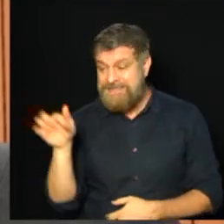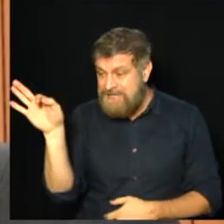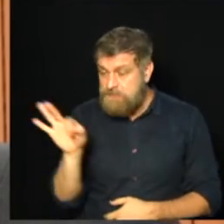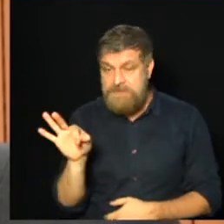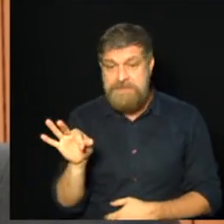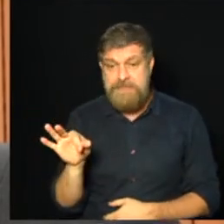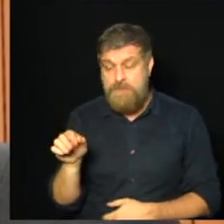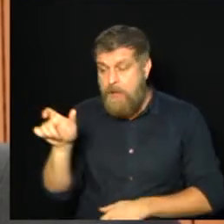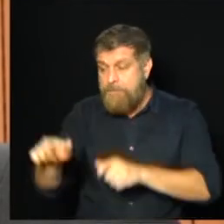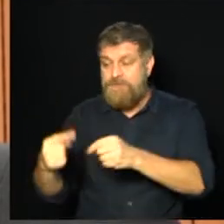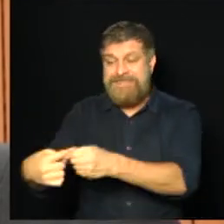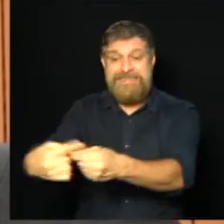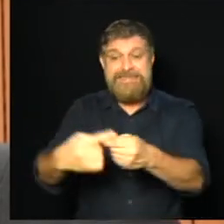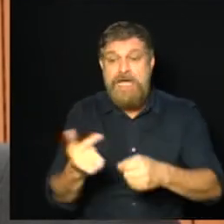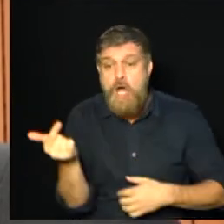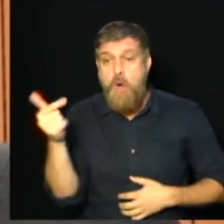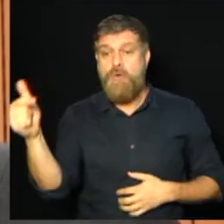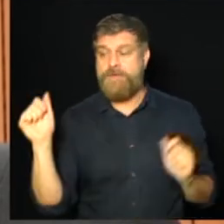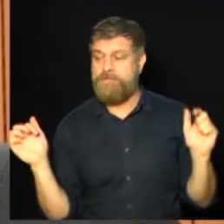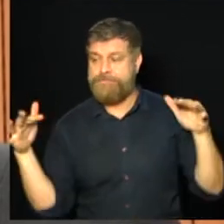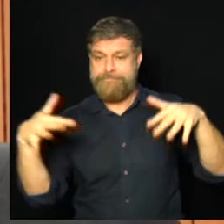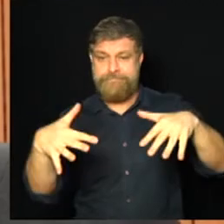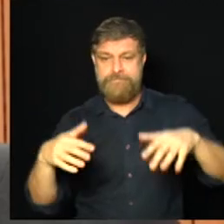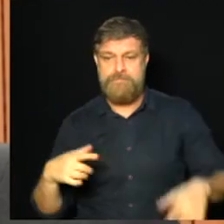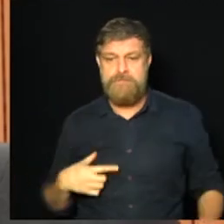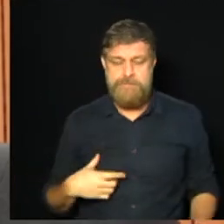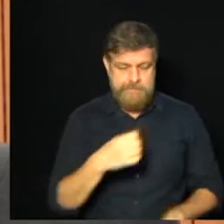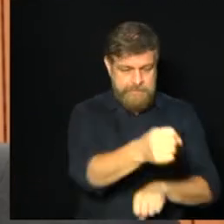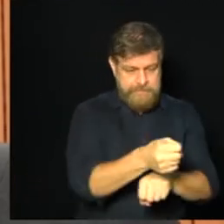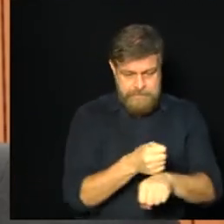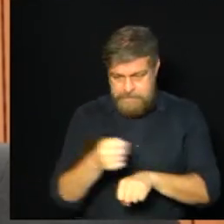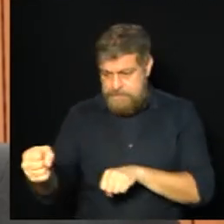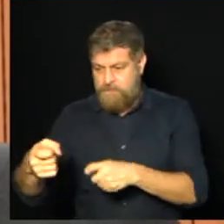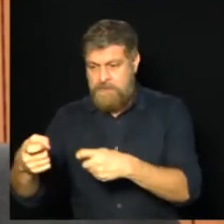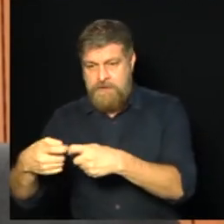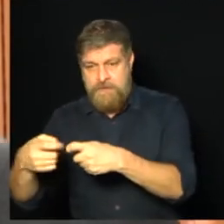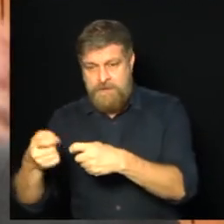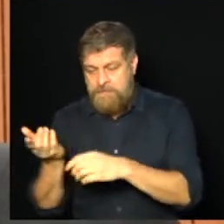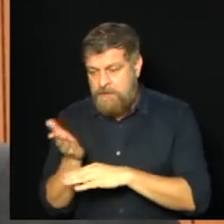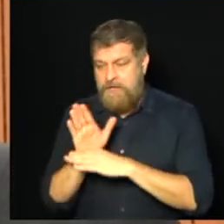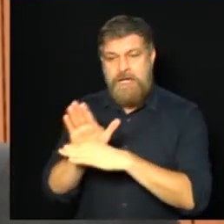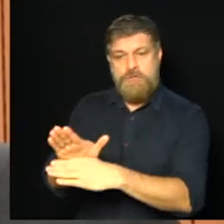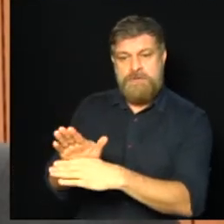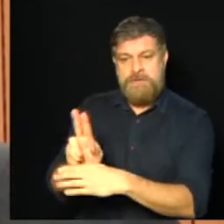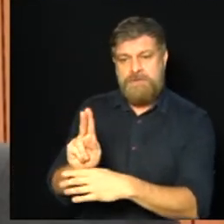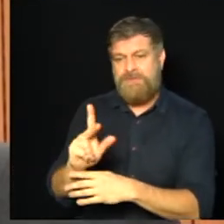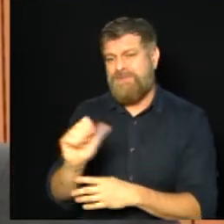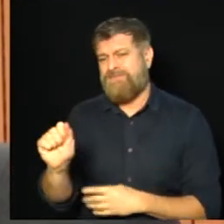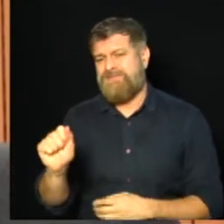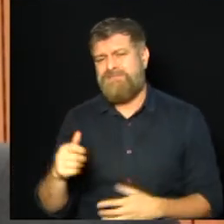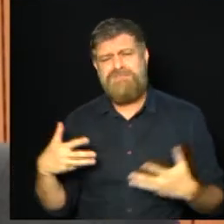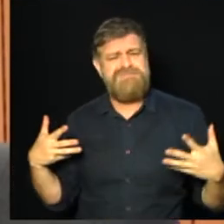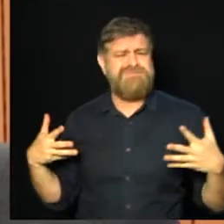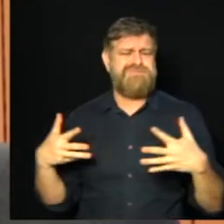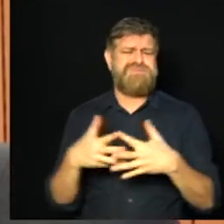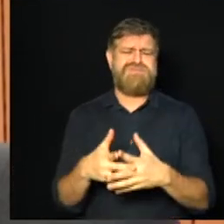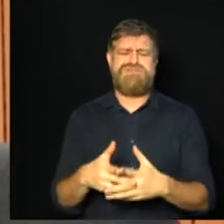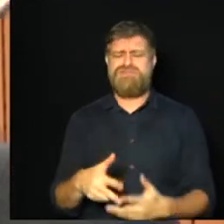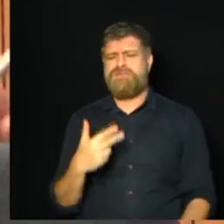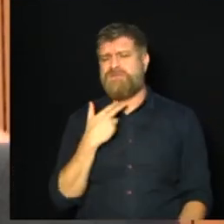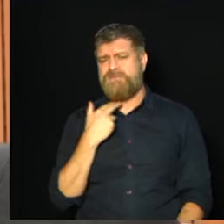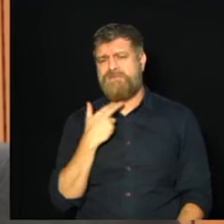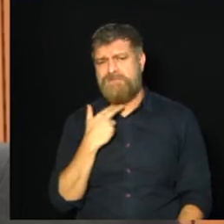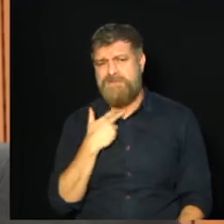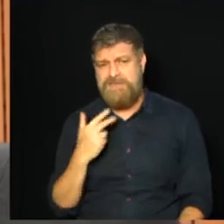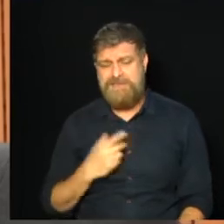Nós já tentamos deslocar o médico da UBS no período da tarde para ajudar na UPA, mas é muito complicado você fazer